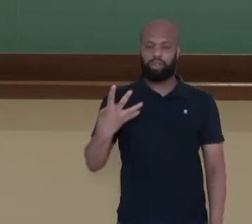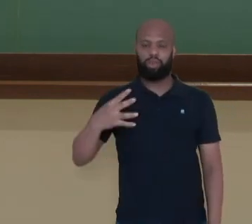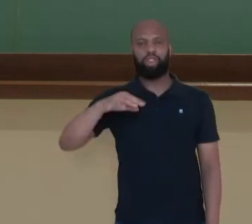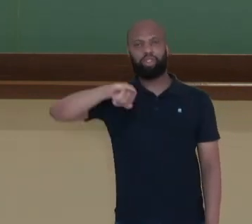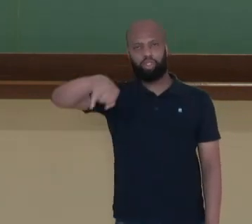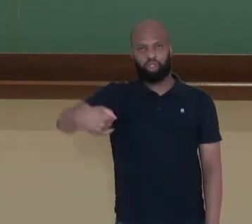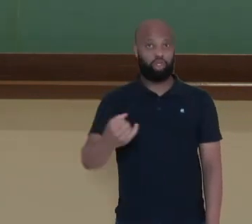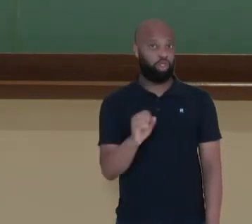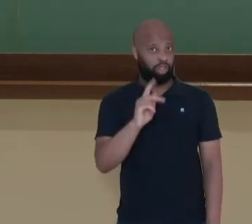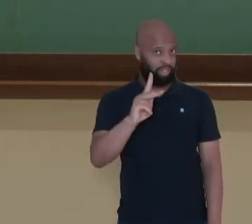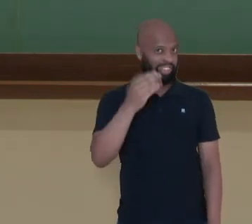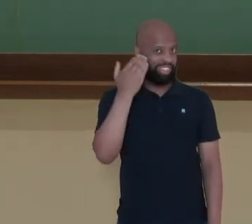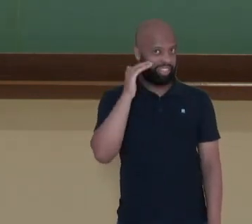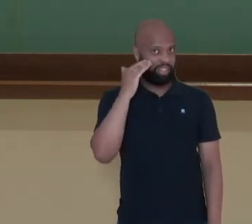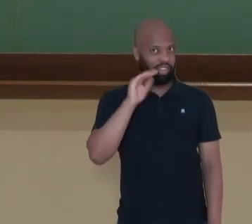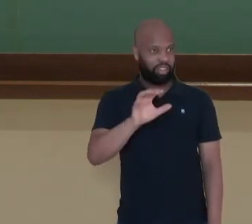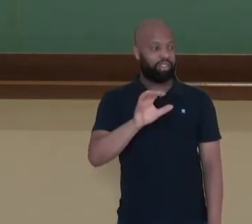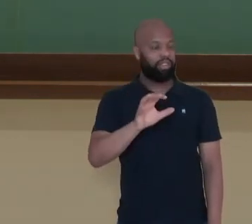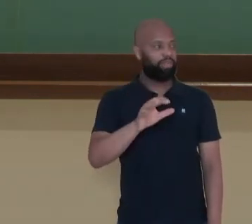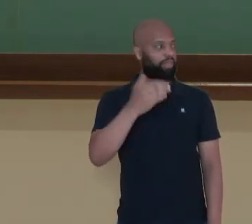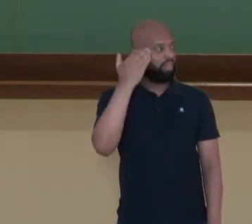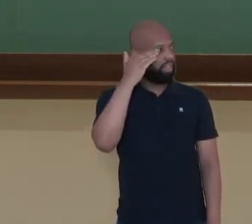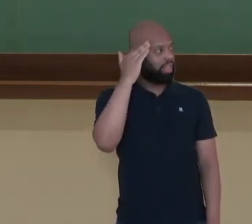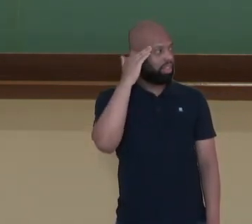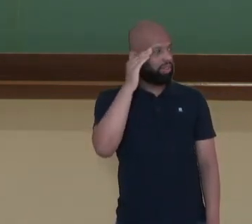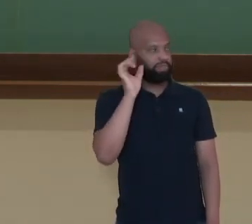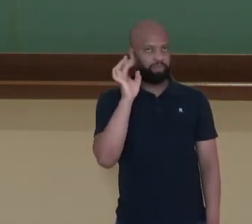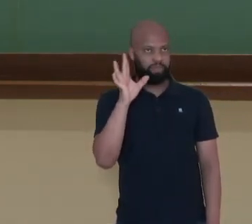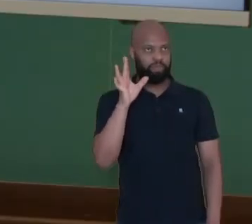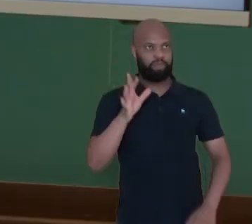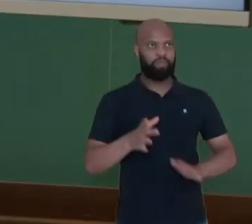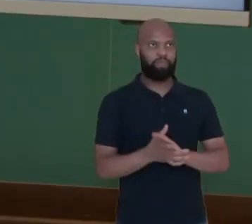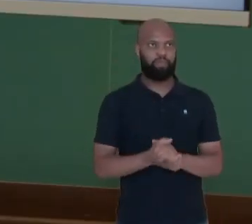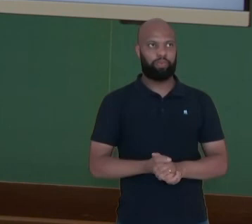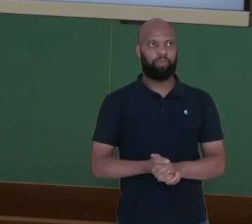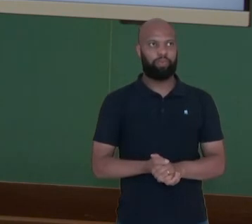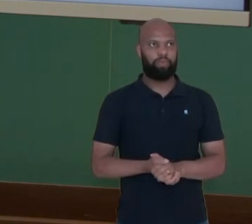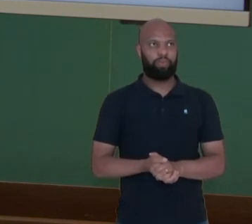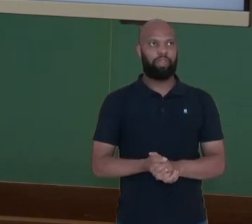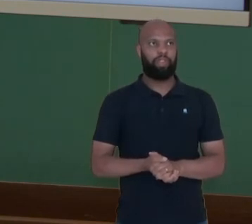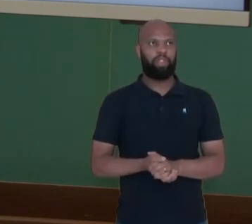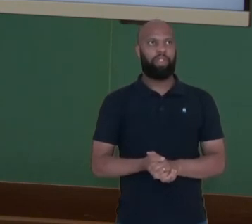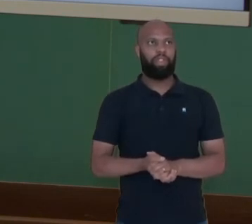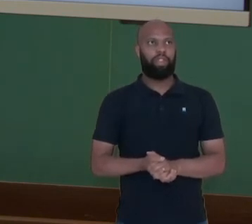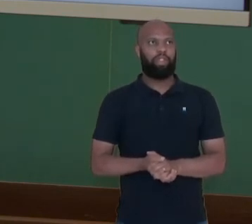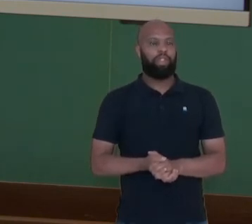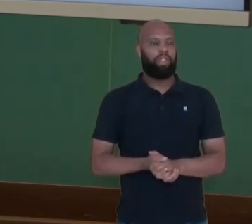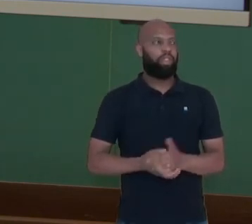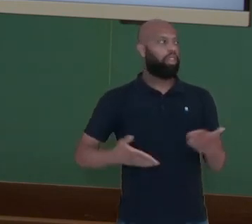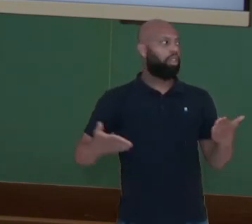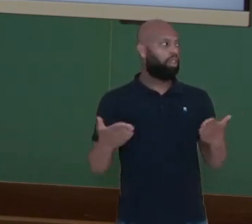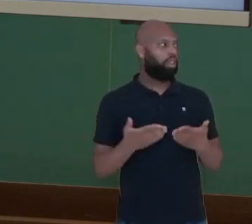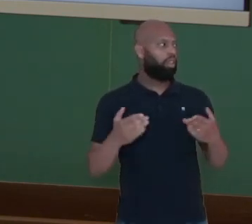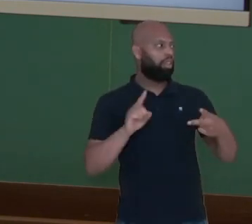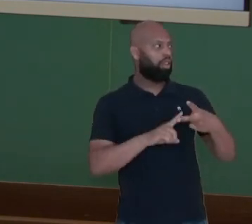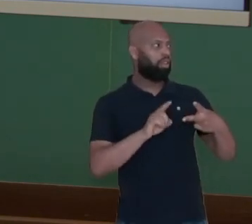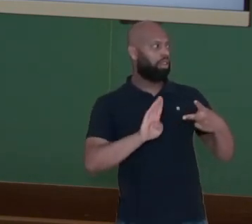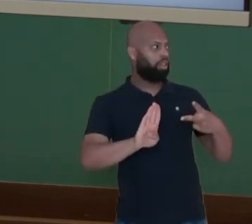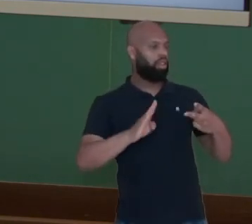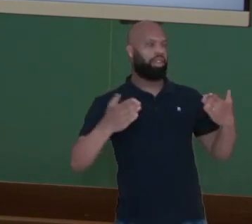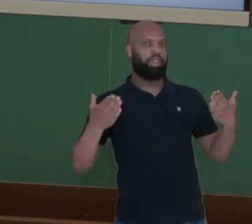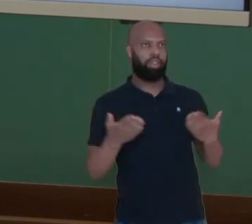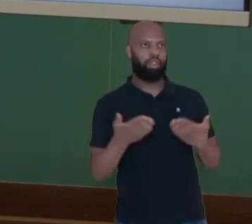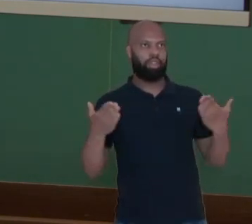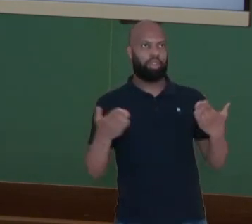joules. Beleza? Suave, tranquilo? De boa. Então, vamos lá.